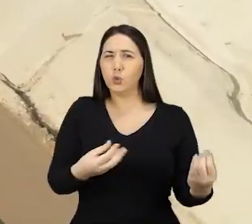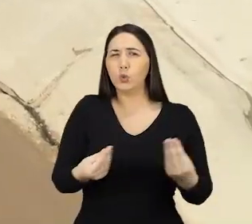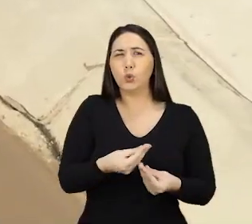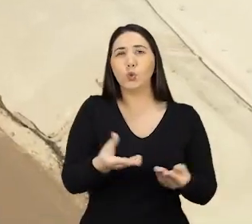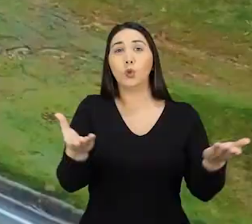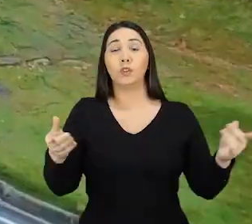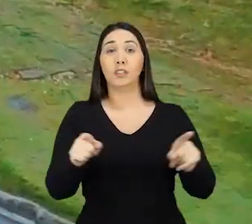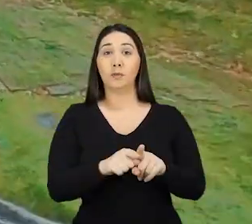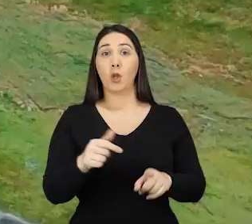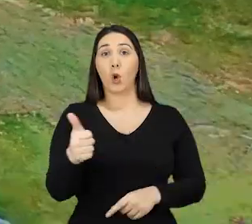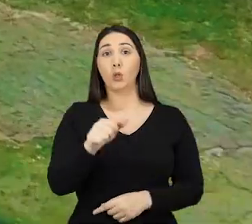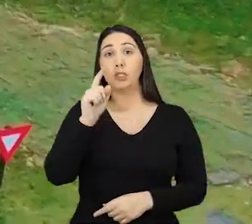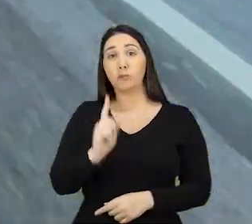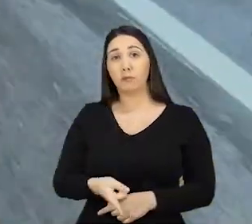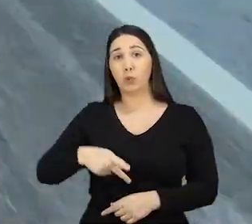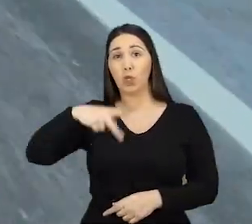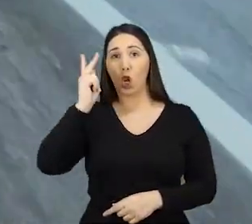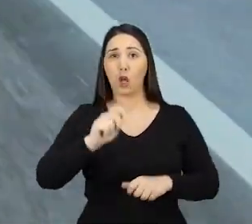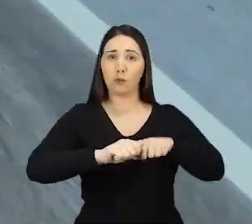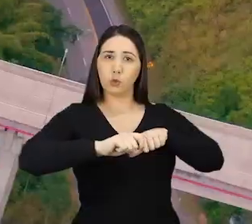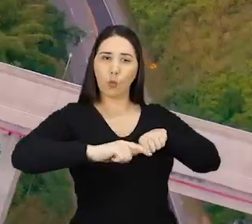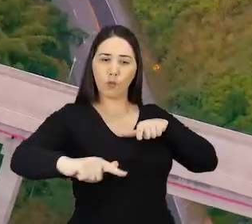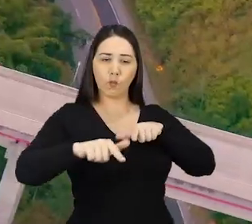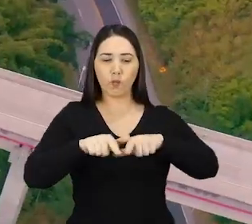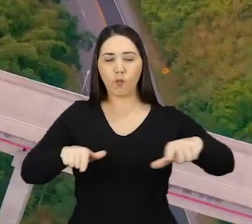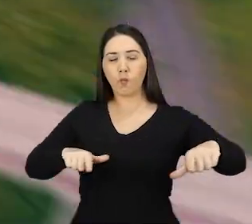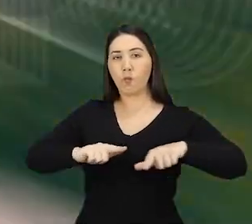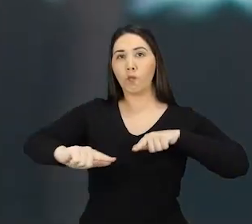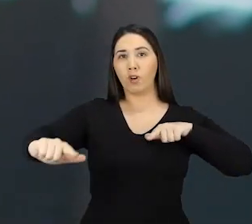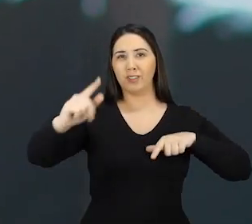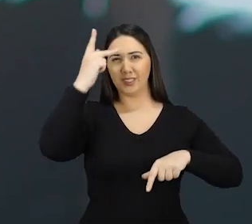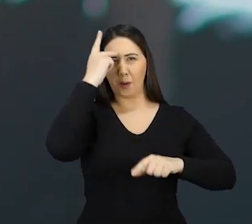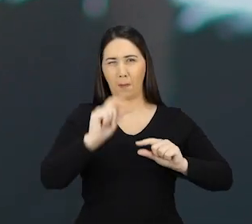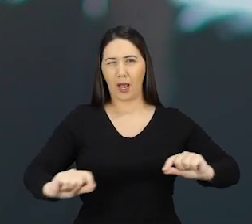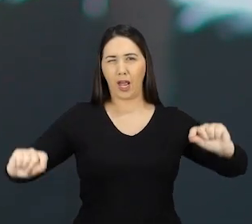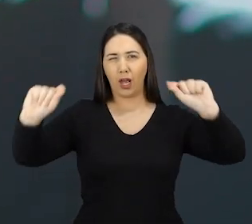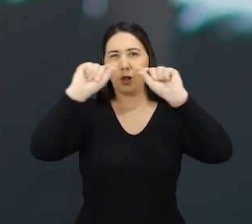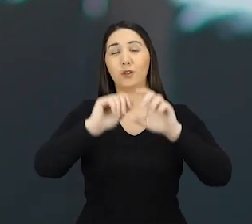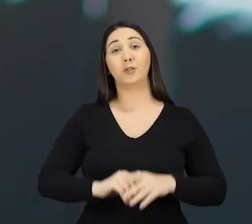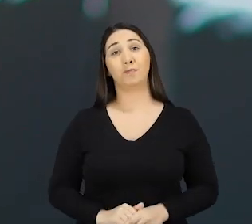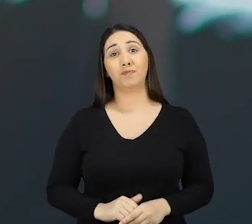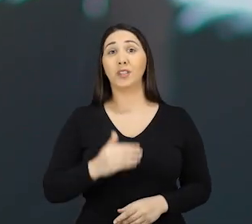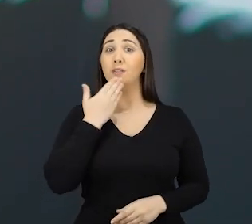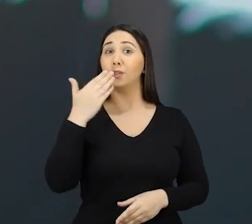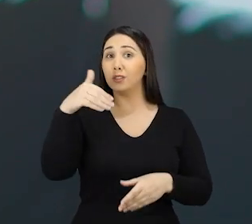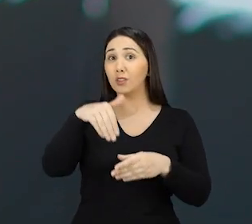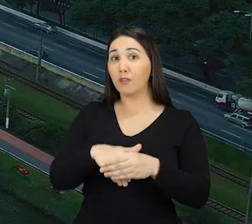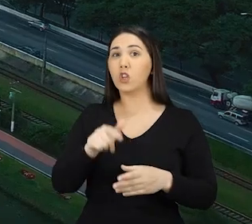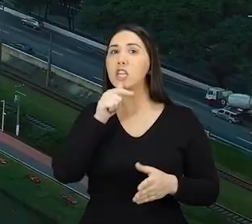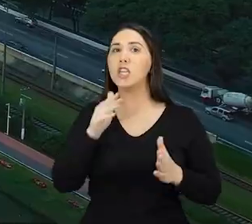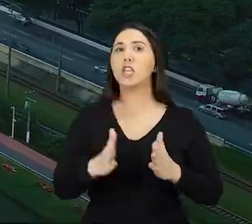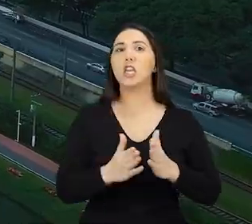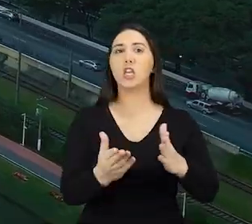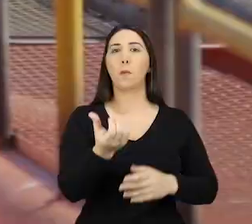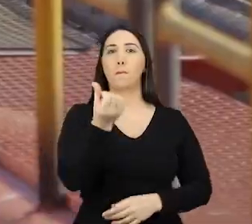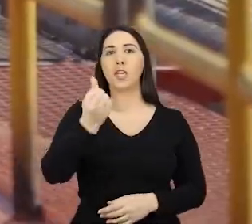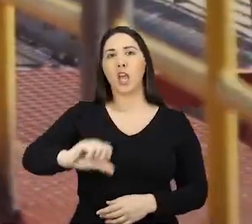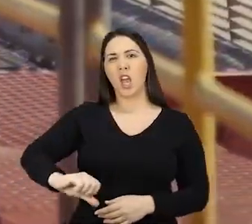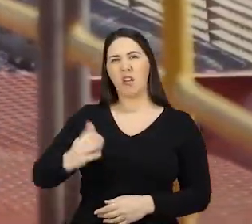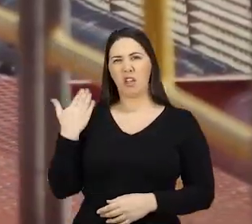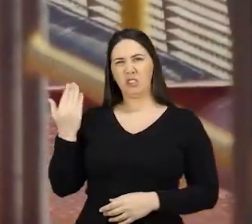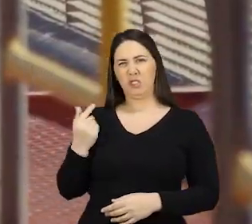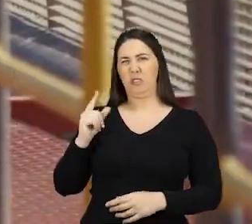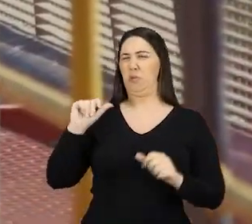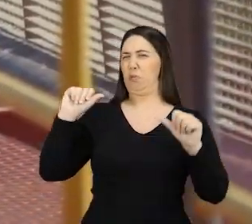de 11.500 quilômetros de asfalto em todos os cantos de São Paulo. Eu quero o seu voto para o novo Rio Pinheiros, um rio que estava morto e que a